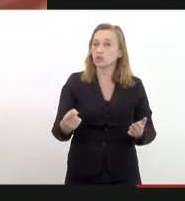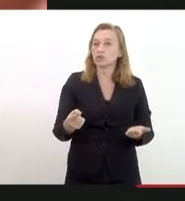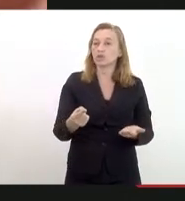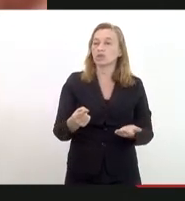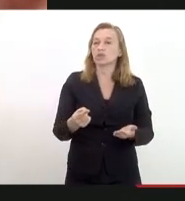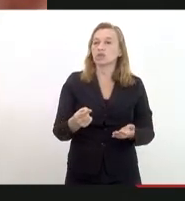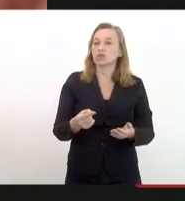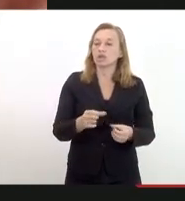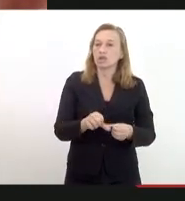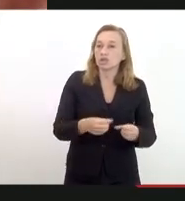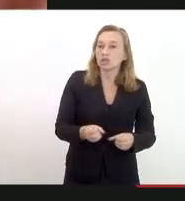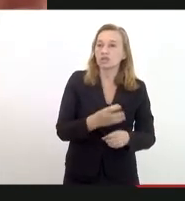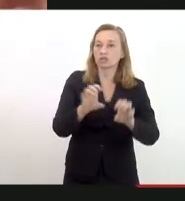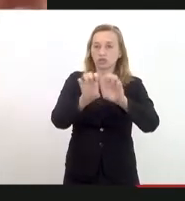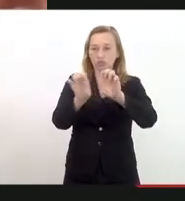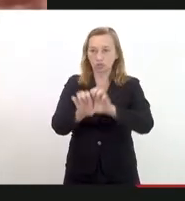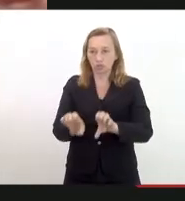IETAP.